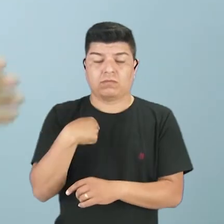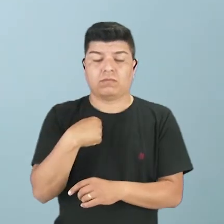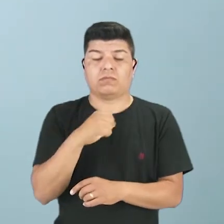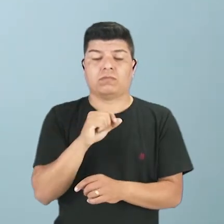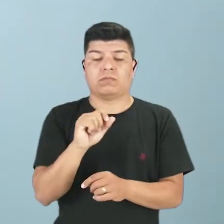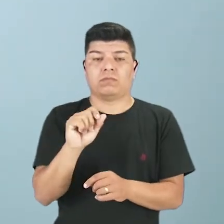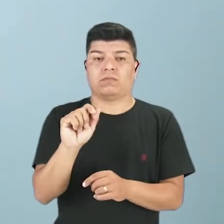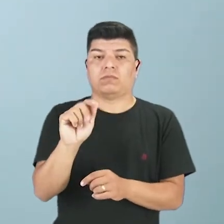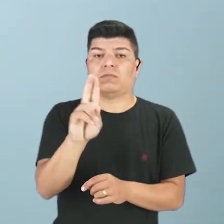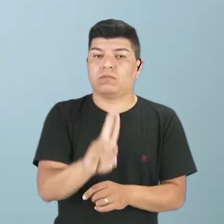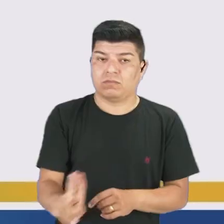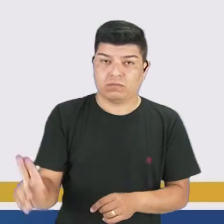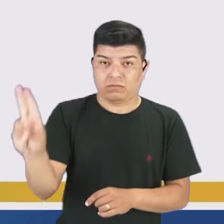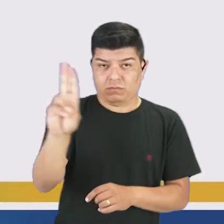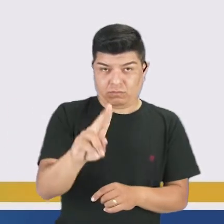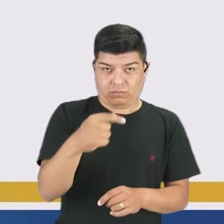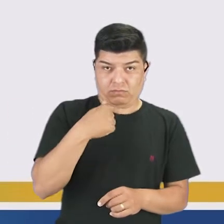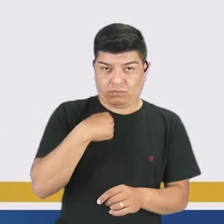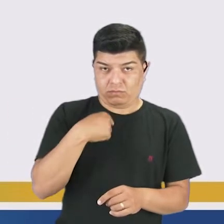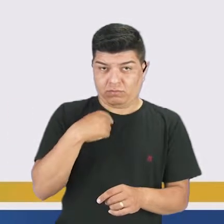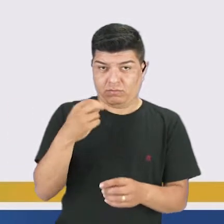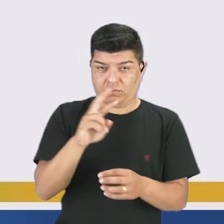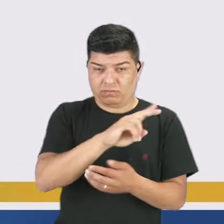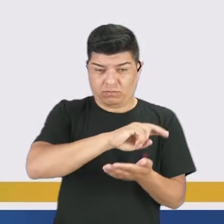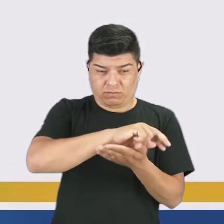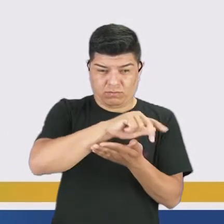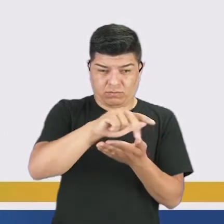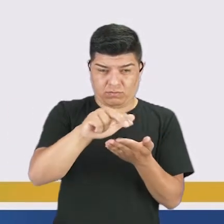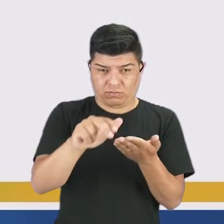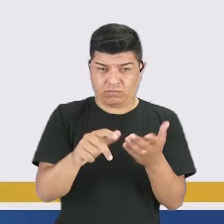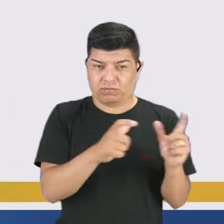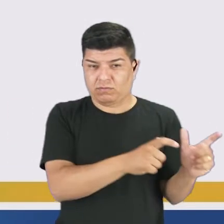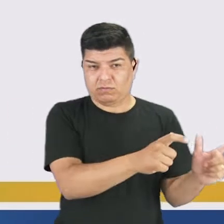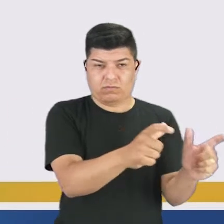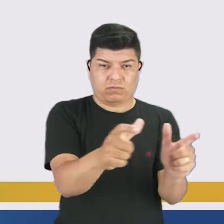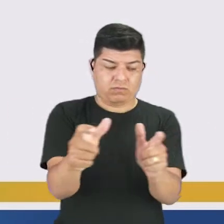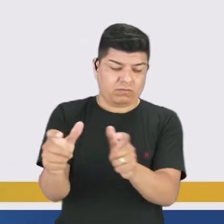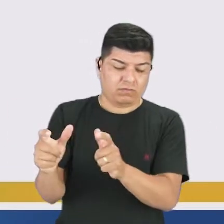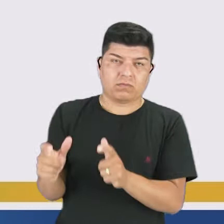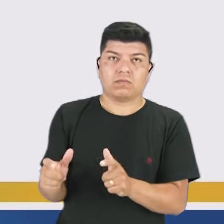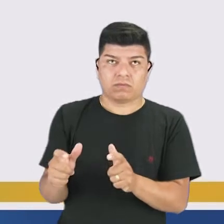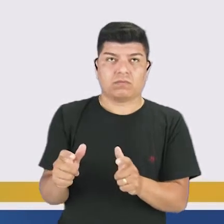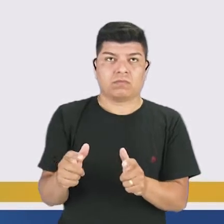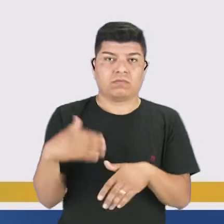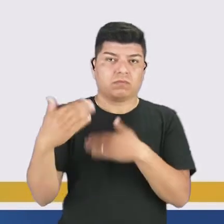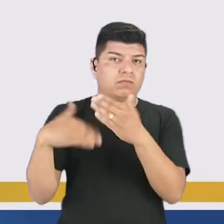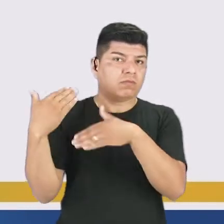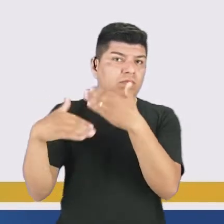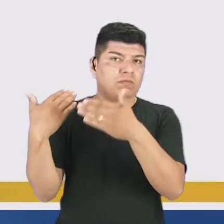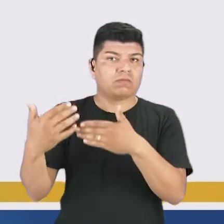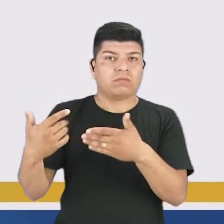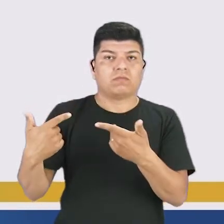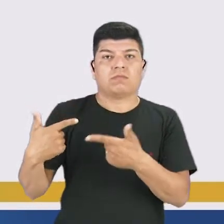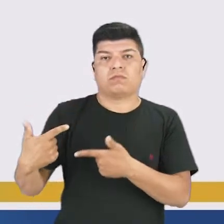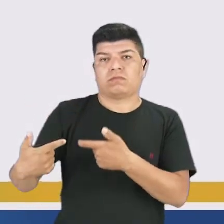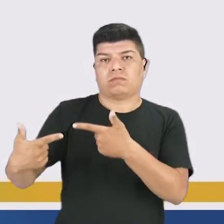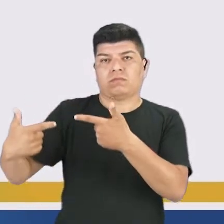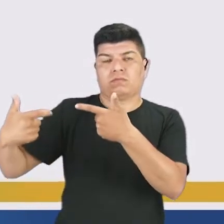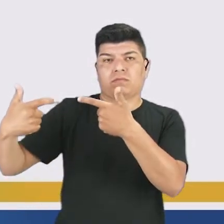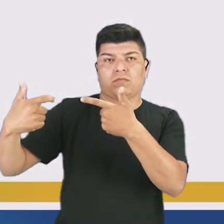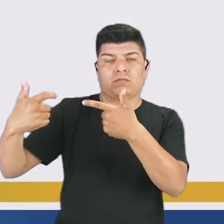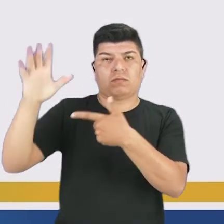que isso foi dissolvido, anexou vários territórios, aperfeiçoou o desenvolvimento de armas nucleares